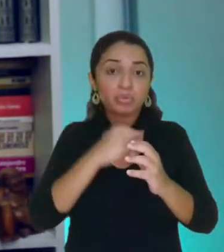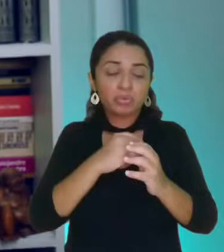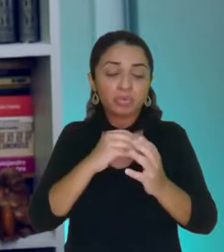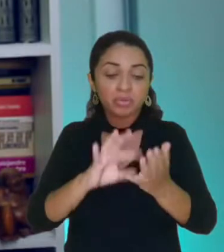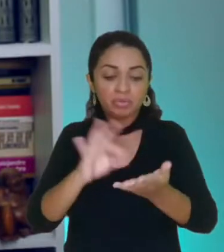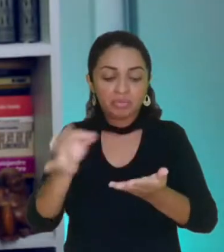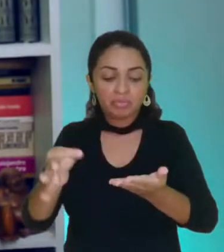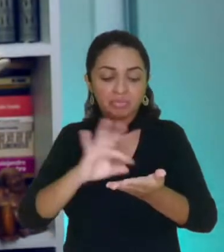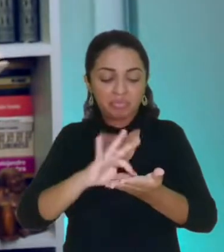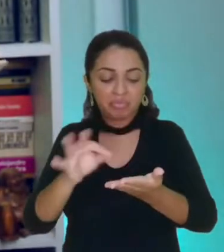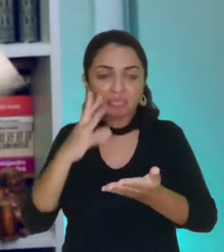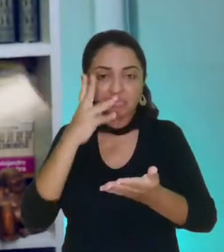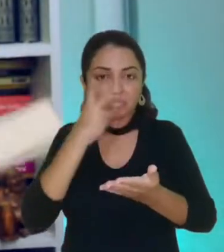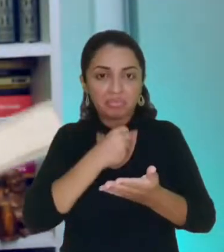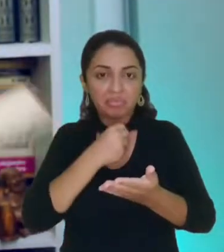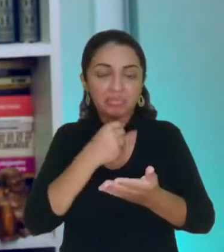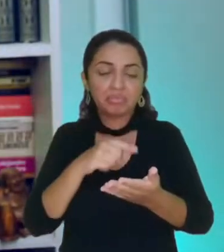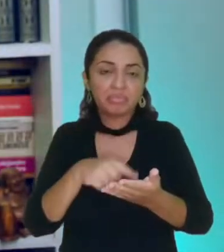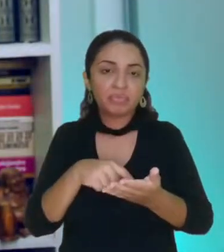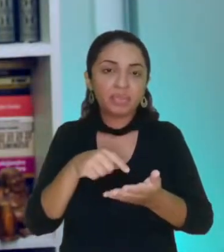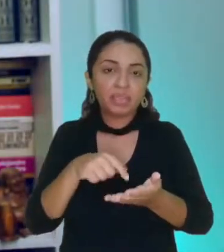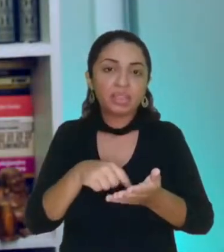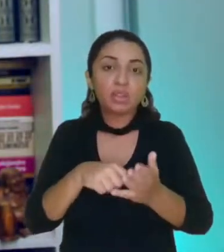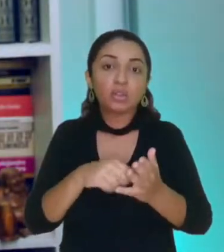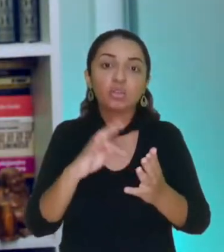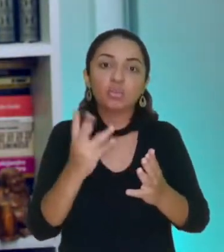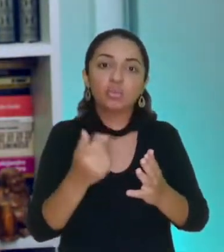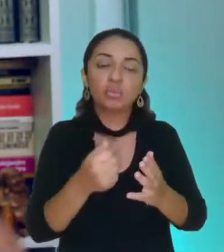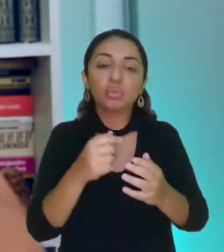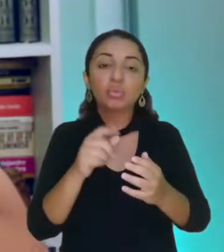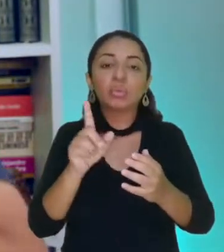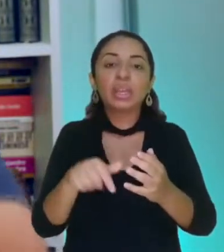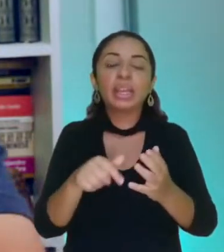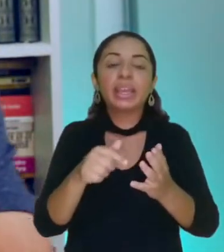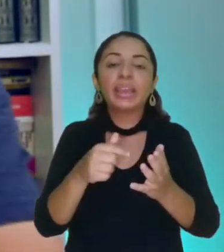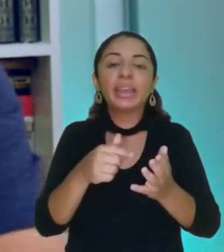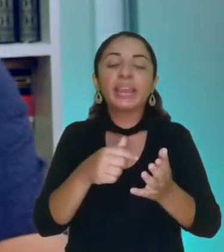Abril Cultural. Eu acho que eu nem falei o nome da editora, né? Saiu todos pela Abril Cultural.